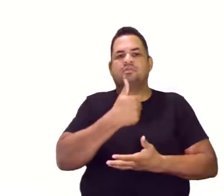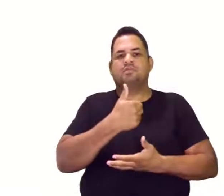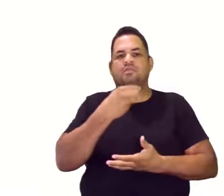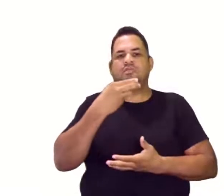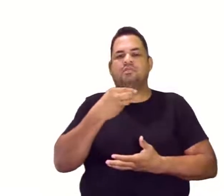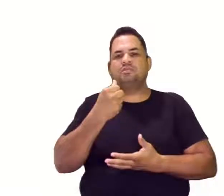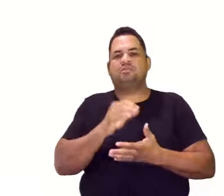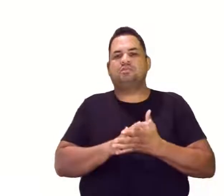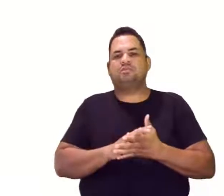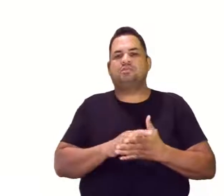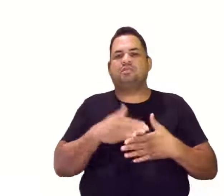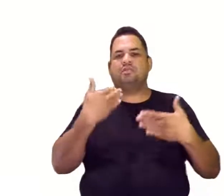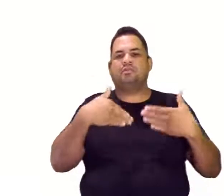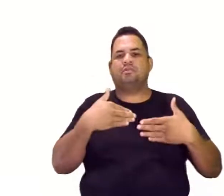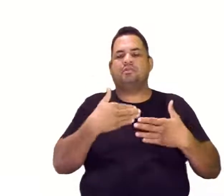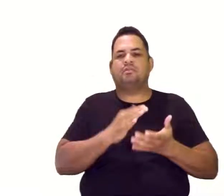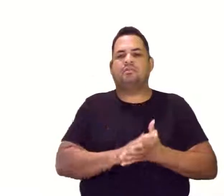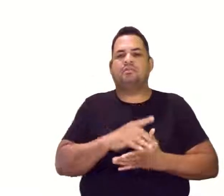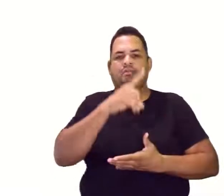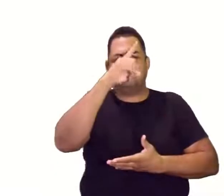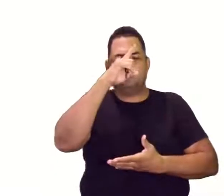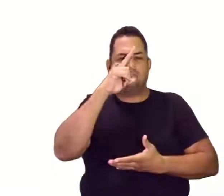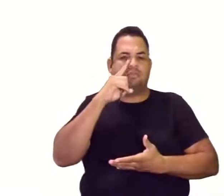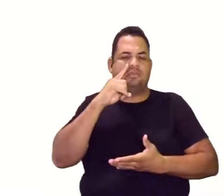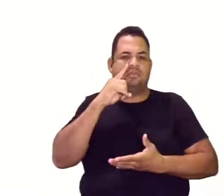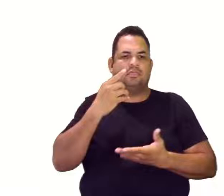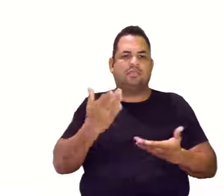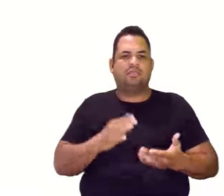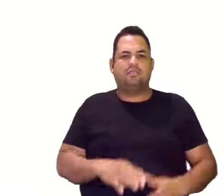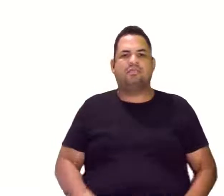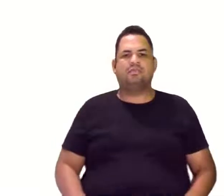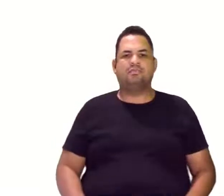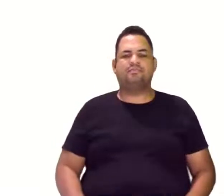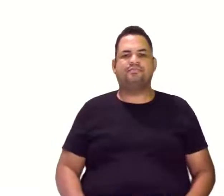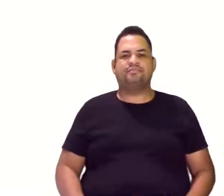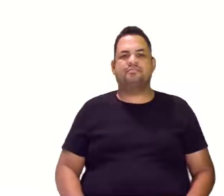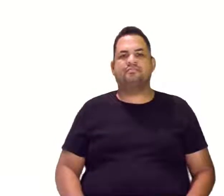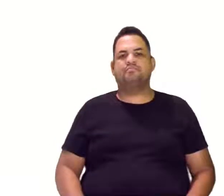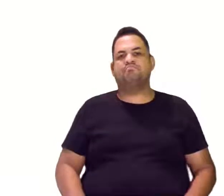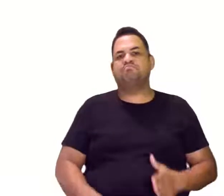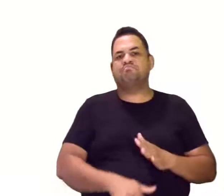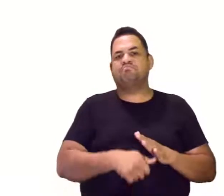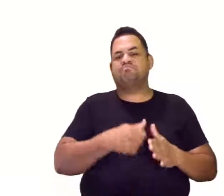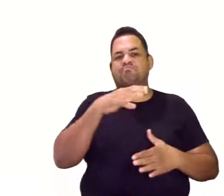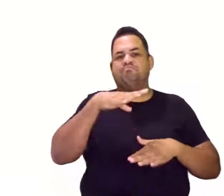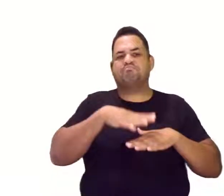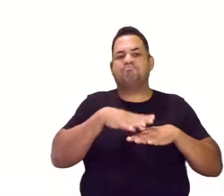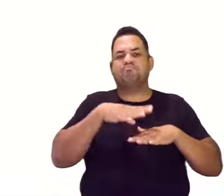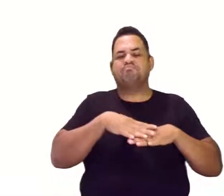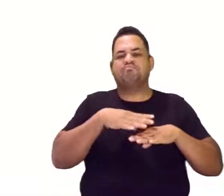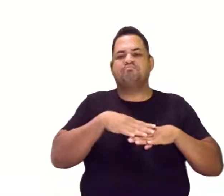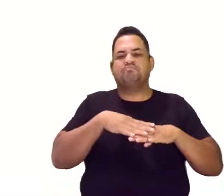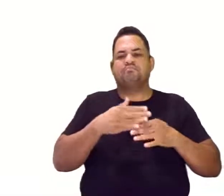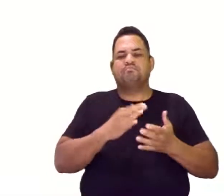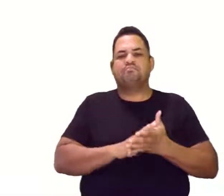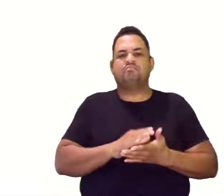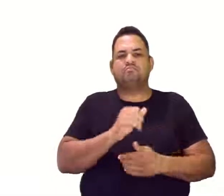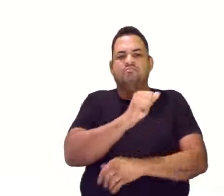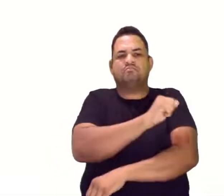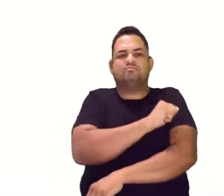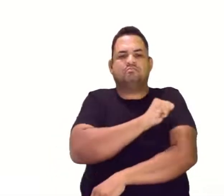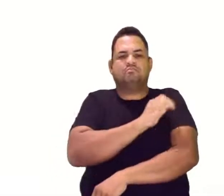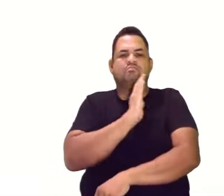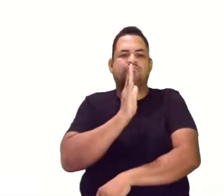amarela. Vamos ver. O legal é que essa questão 136, nessa prova, é a primeira de matemática. Quer dizer, um aluno que